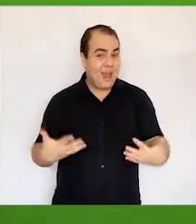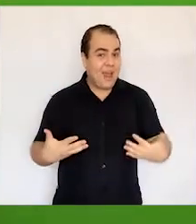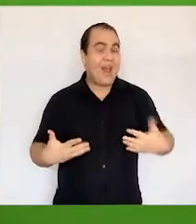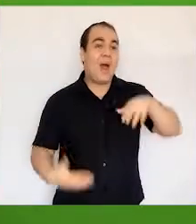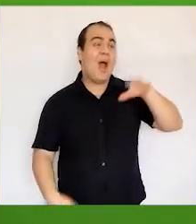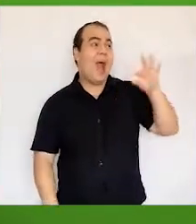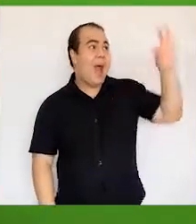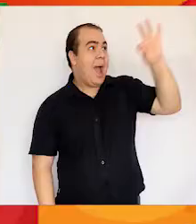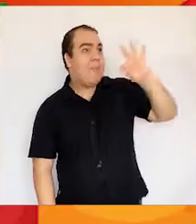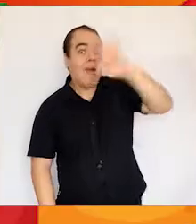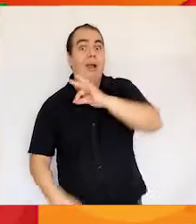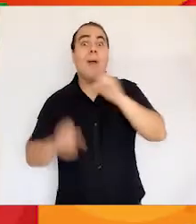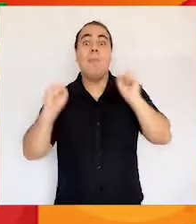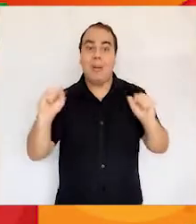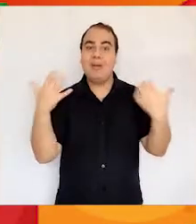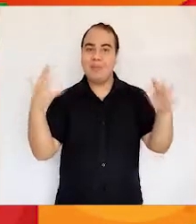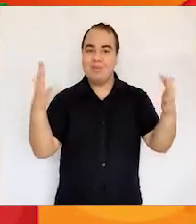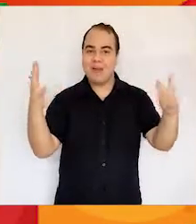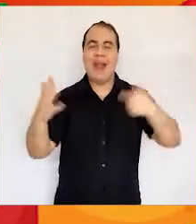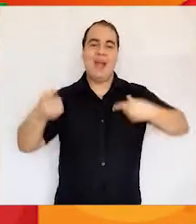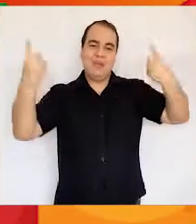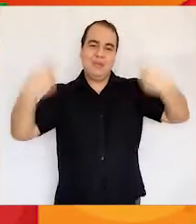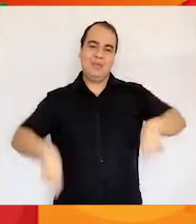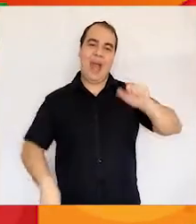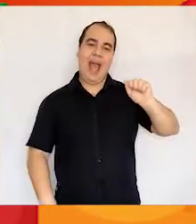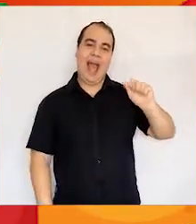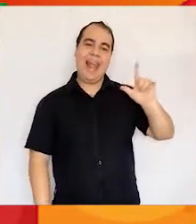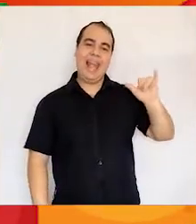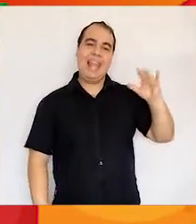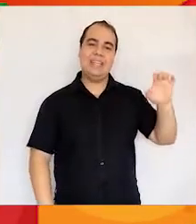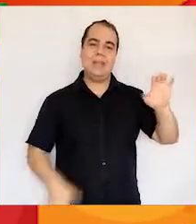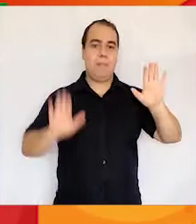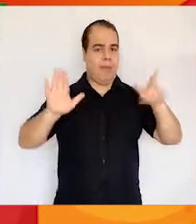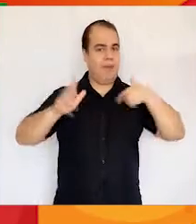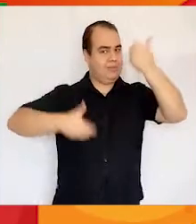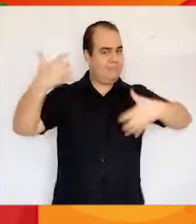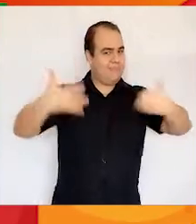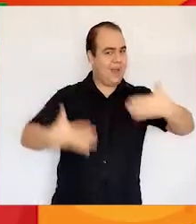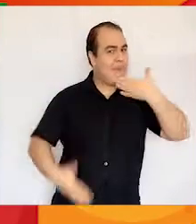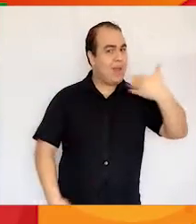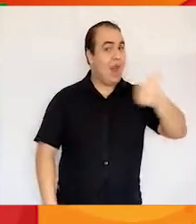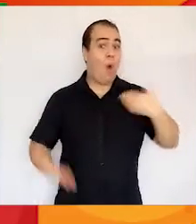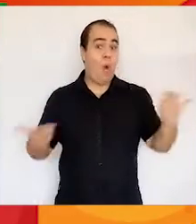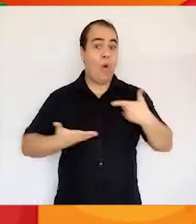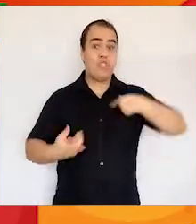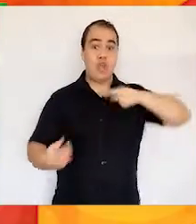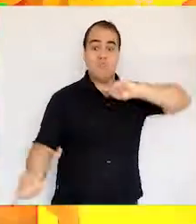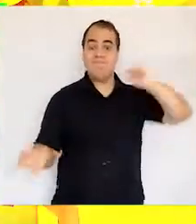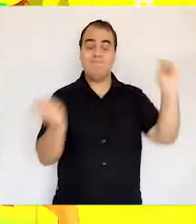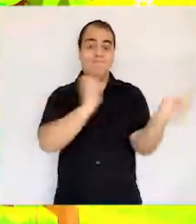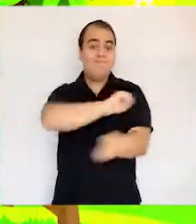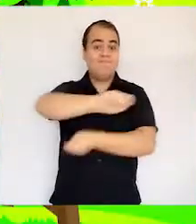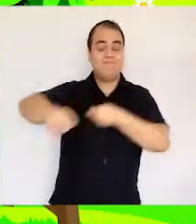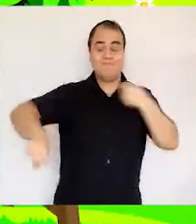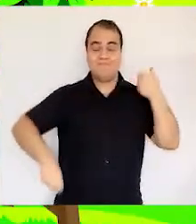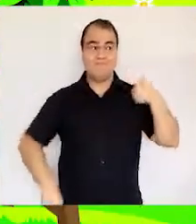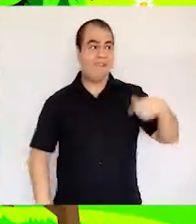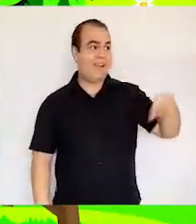abelha pode comemorar. Eu sou a Alice. Mas para explicar melhor essa história, hoje eu serei...